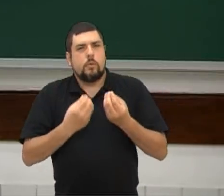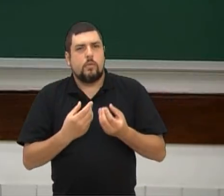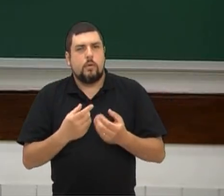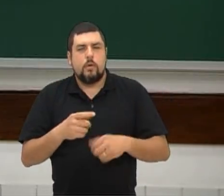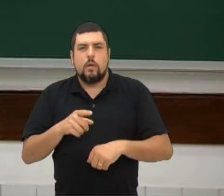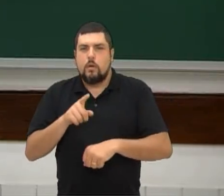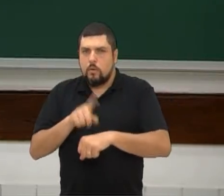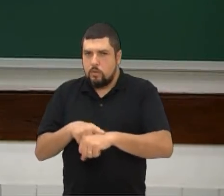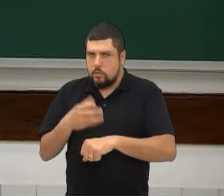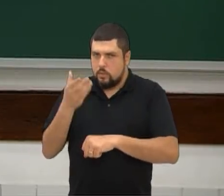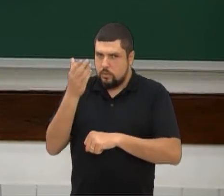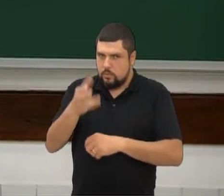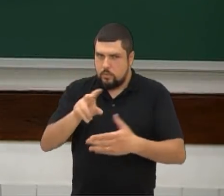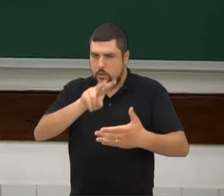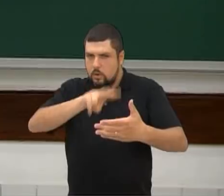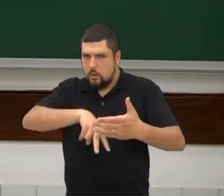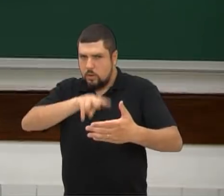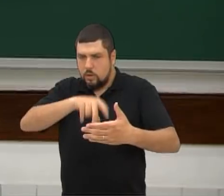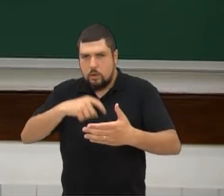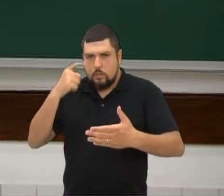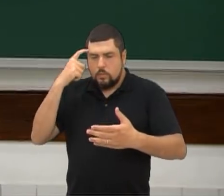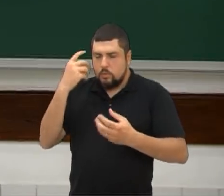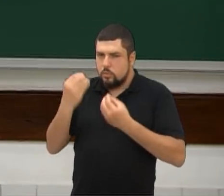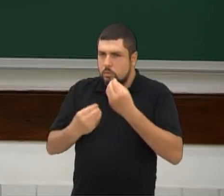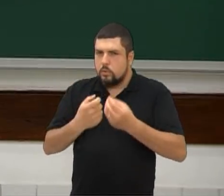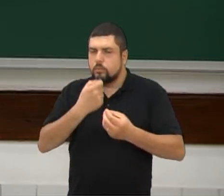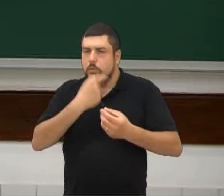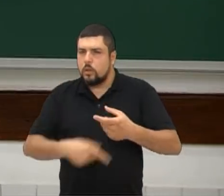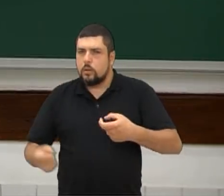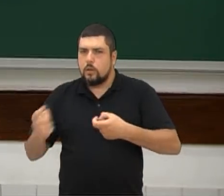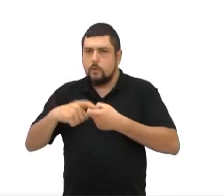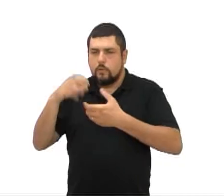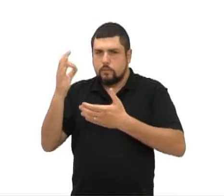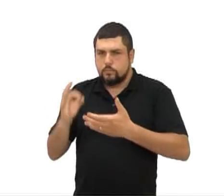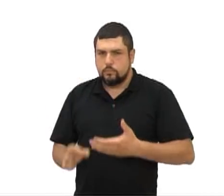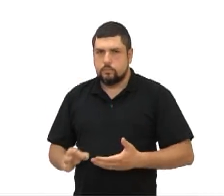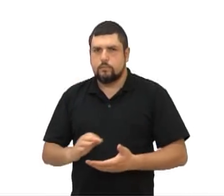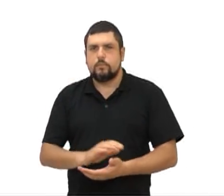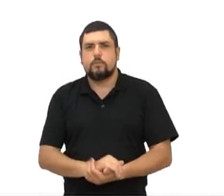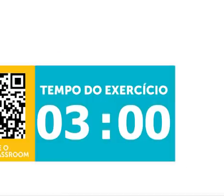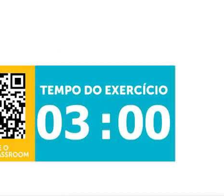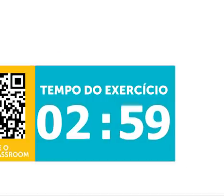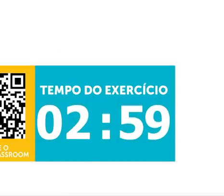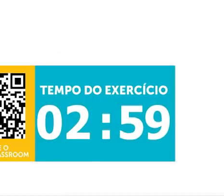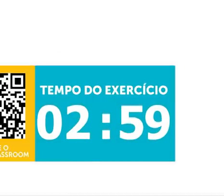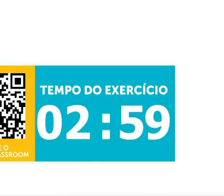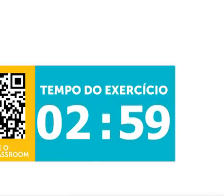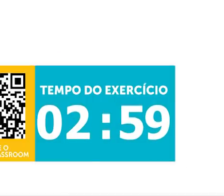para você reler o diálogo e pensar nesse efeito de humor e eu volto para a gente continuar.